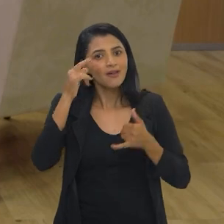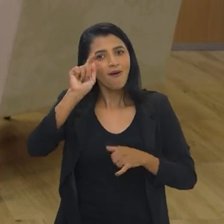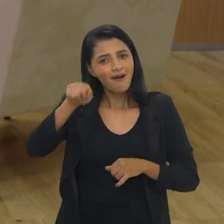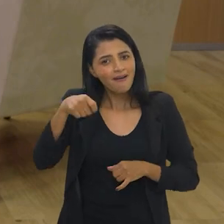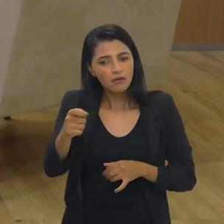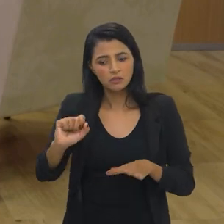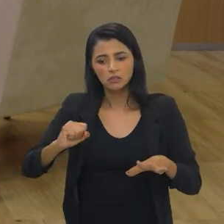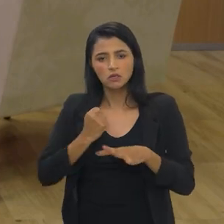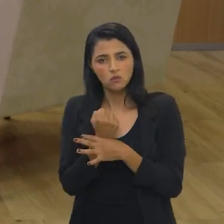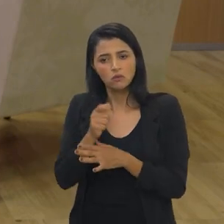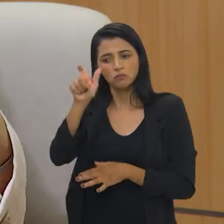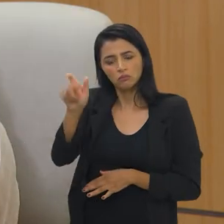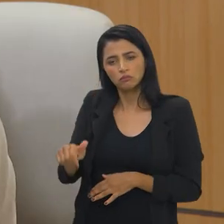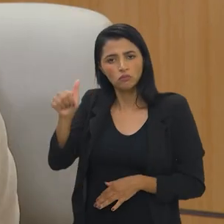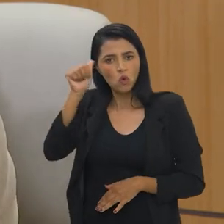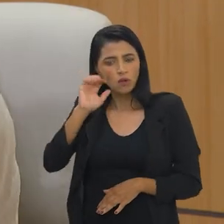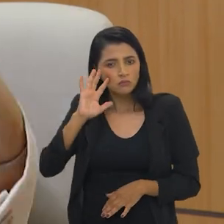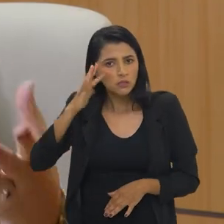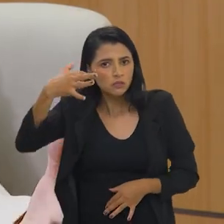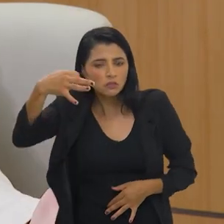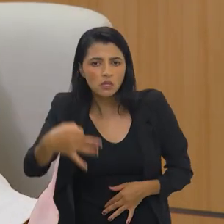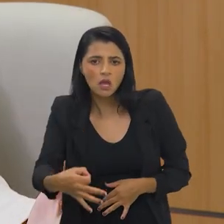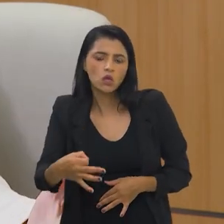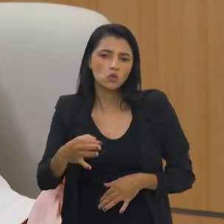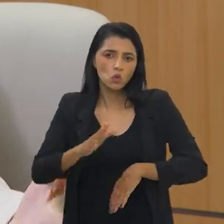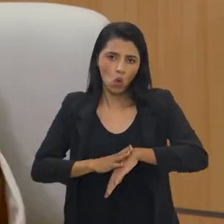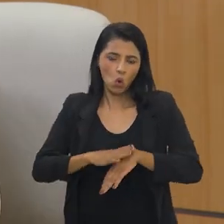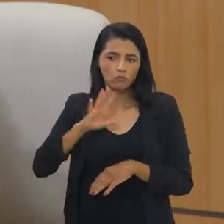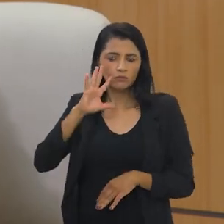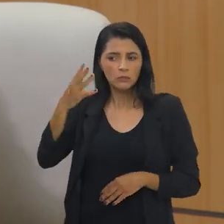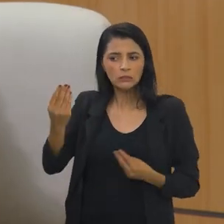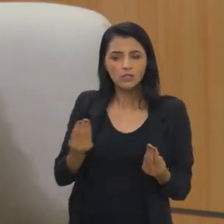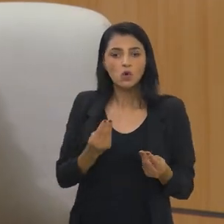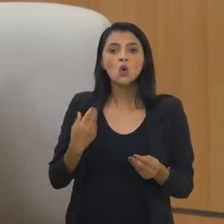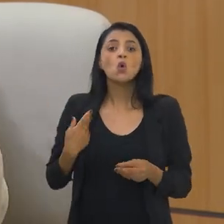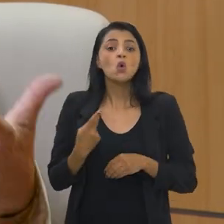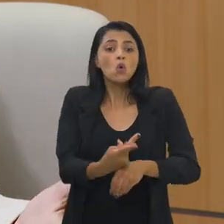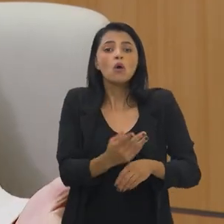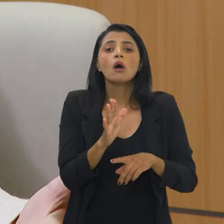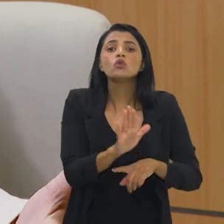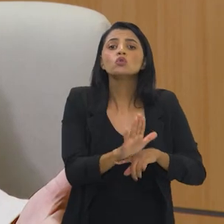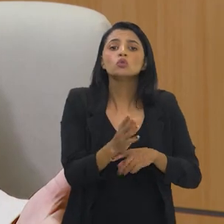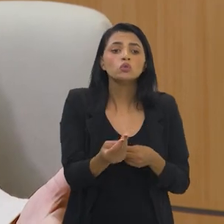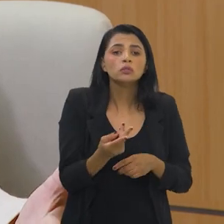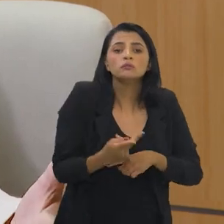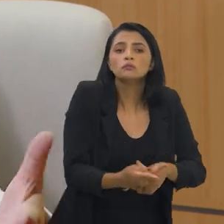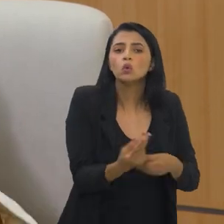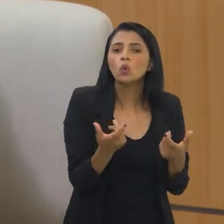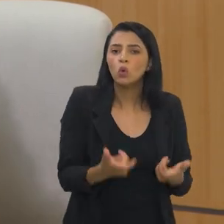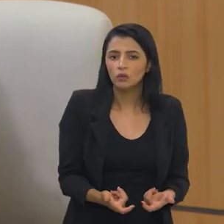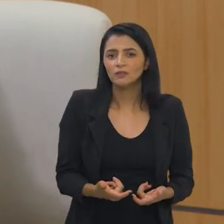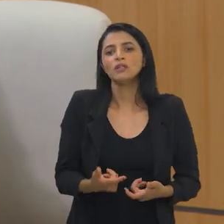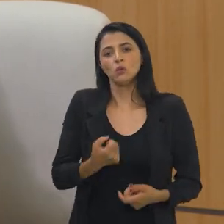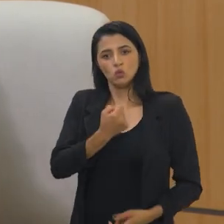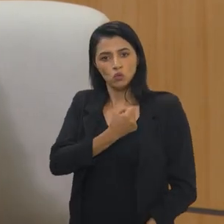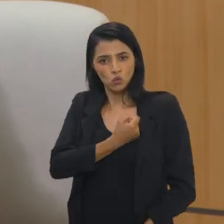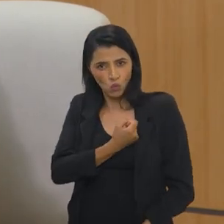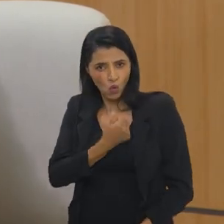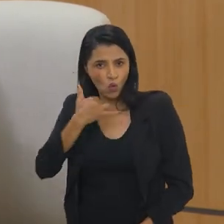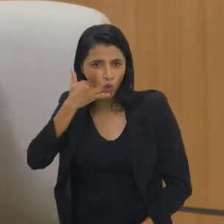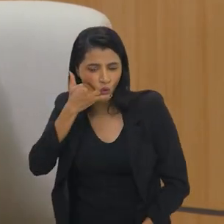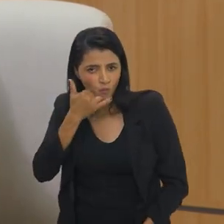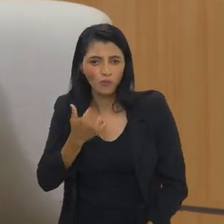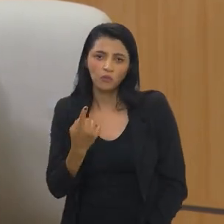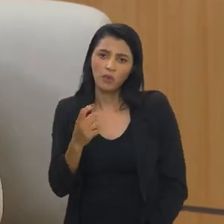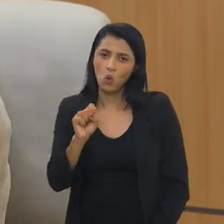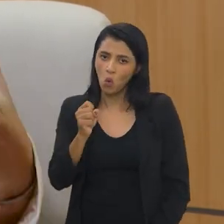a segurança para Que ela possa tomar a decisão e tomada decisão onde ela vai procurar ajuda então 180 tem